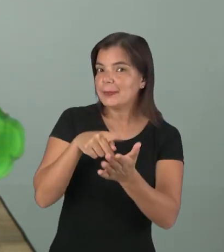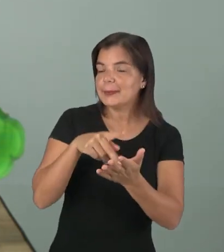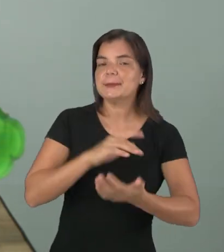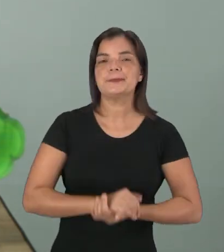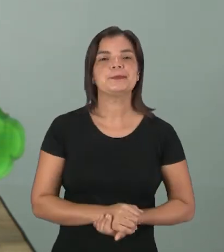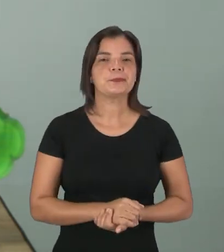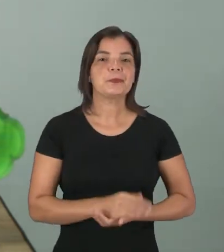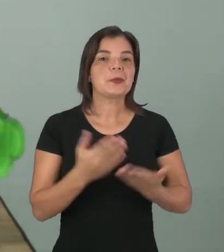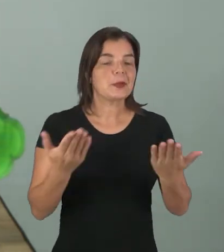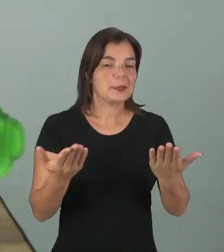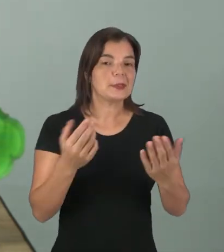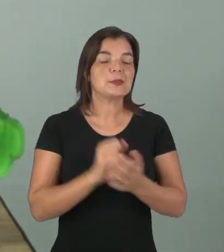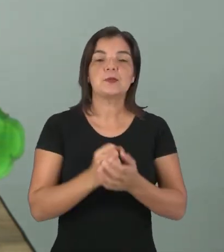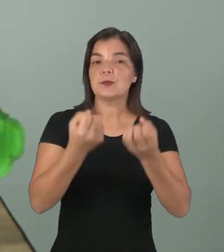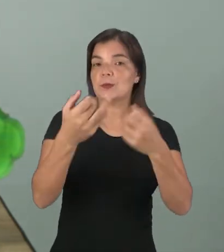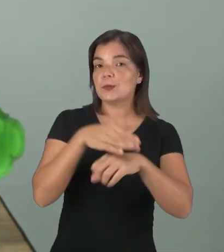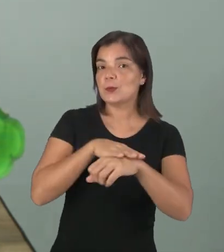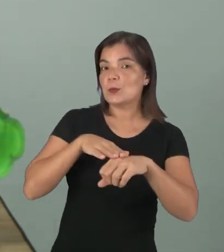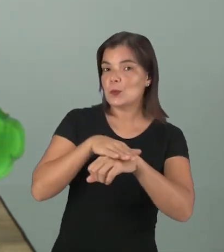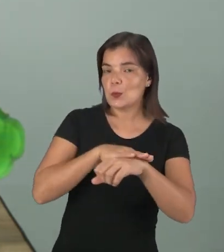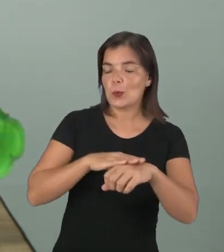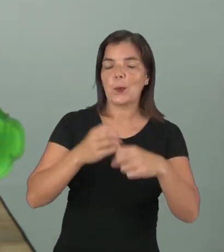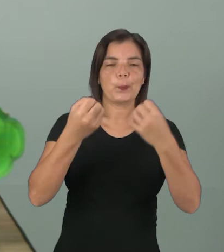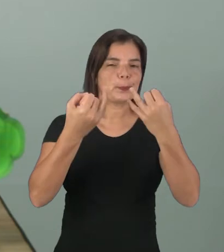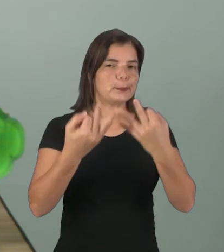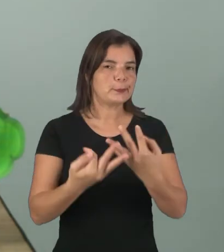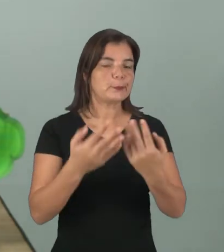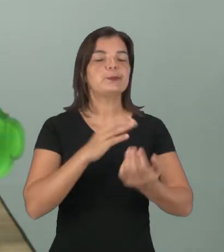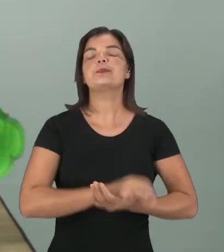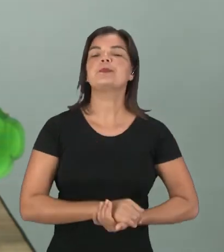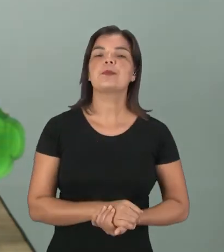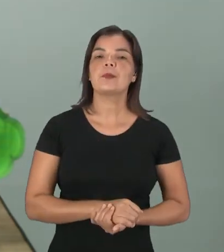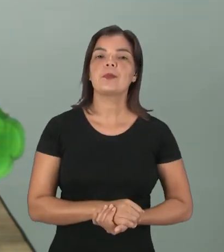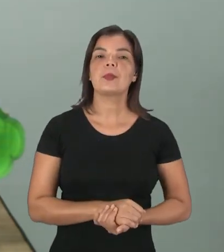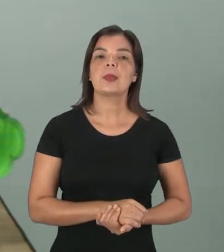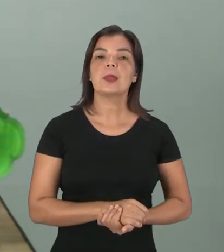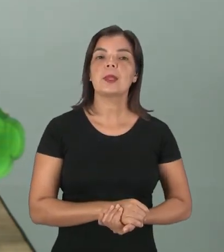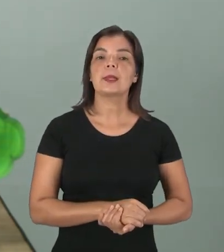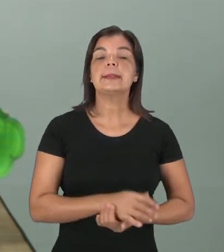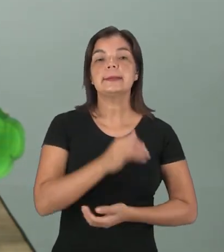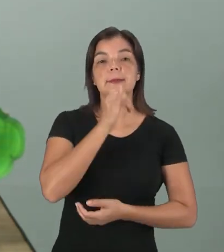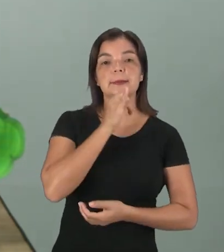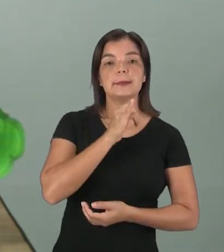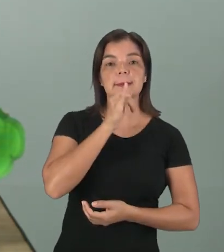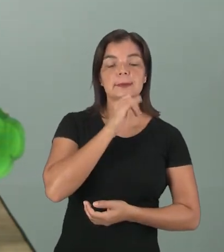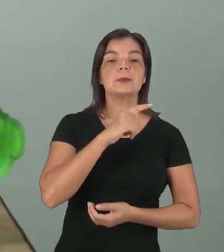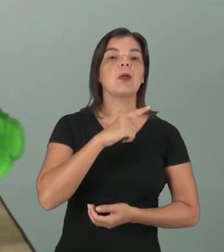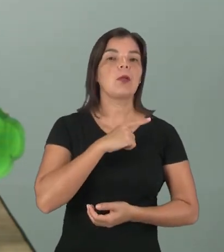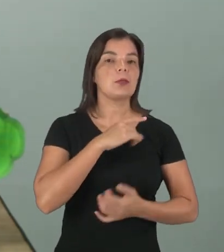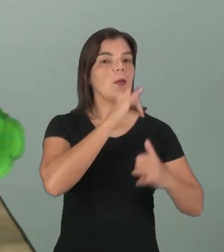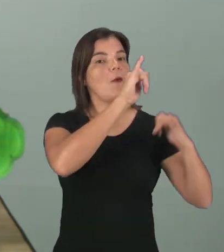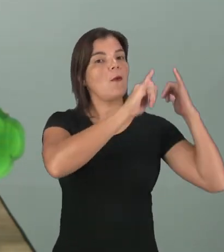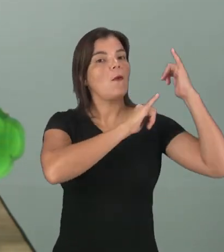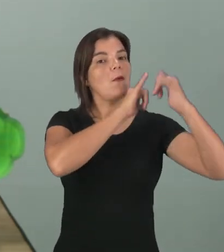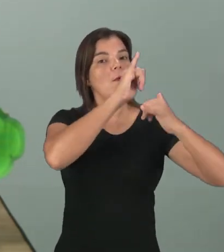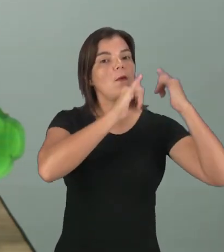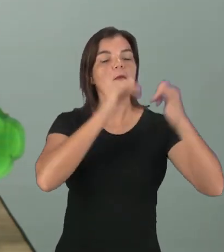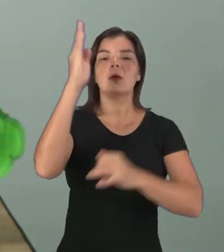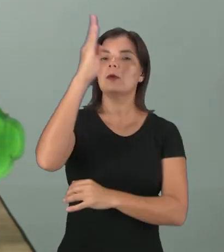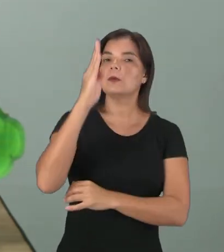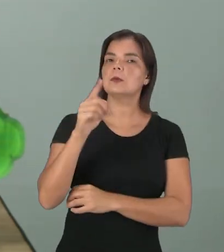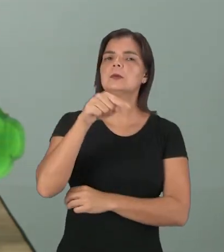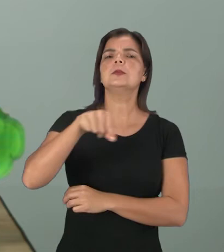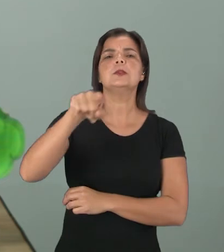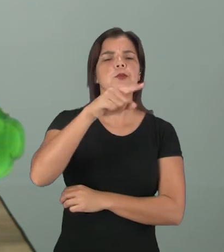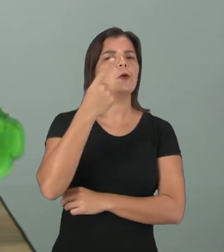verdade? Bom, eu queria conversar com vocês um pouquinho sobre exemplos que nós temos de lendas brasileiras. Vocês